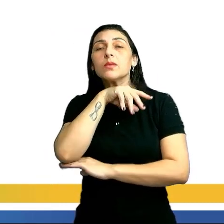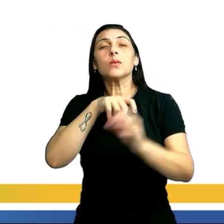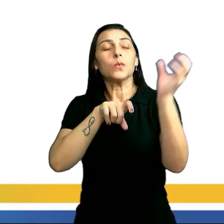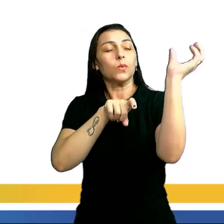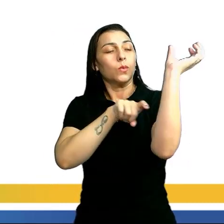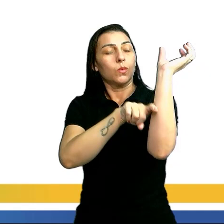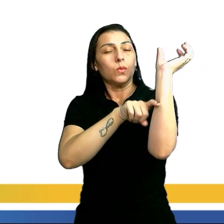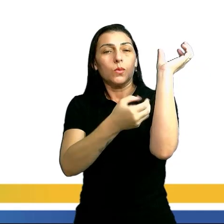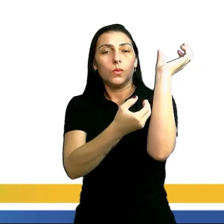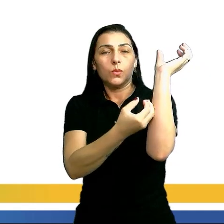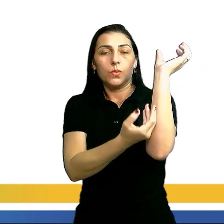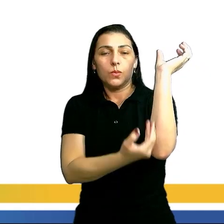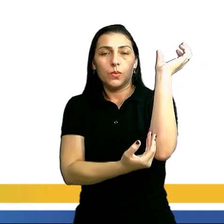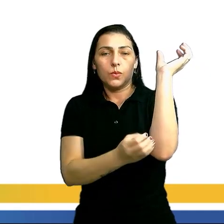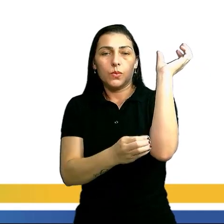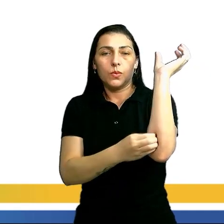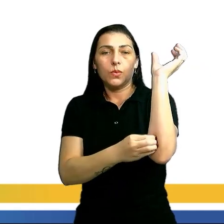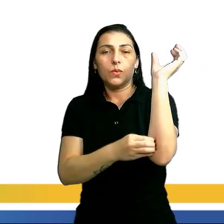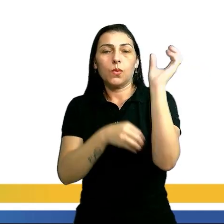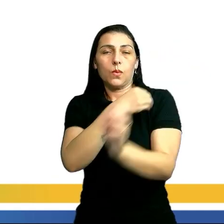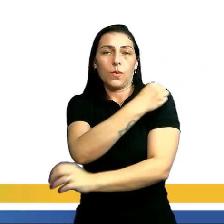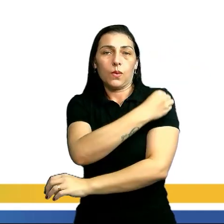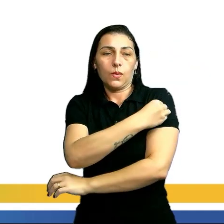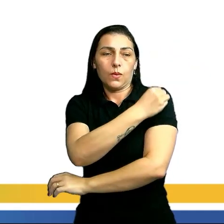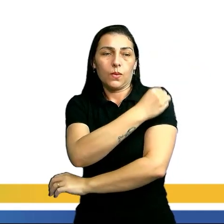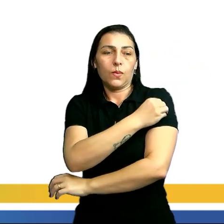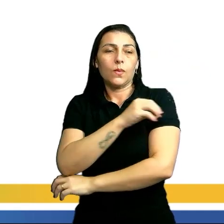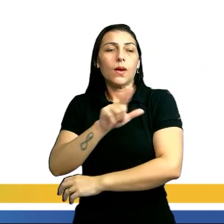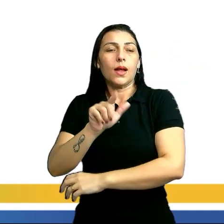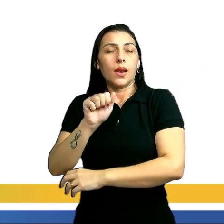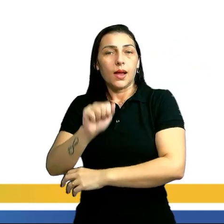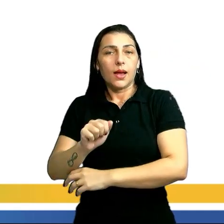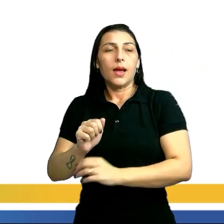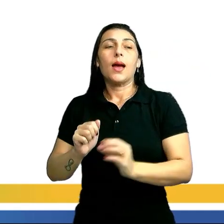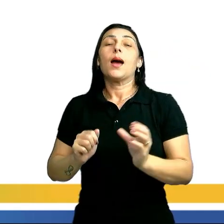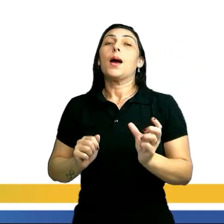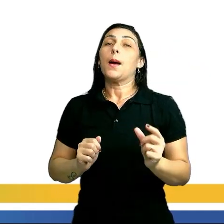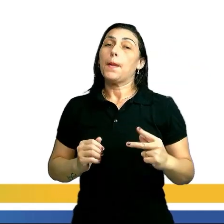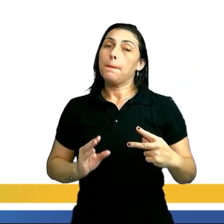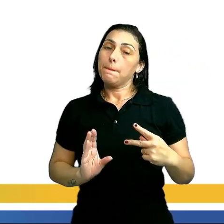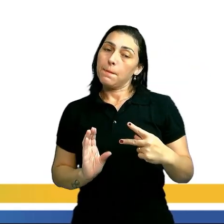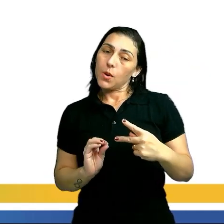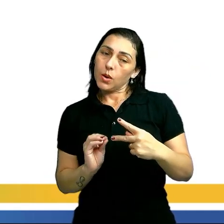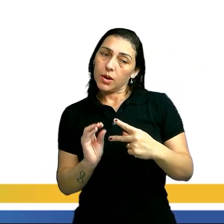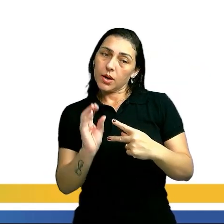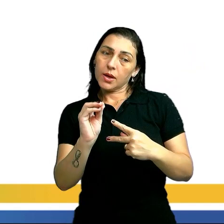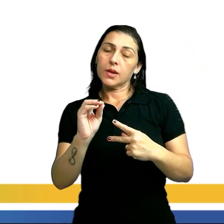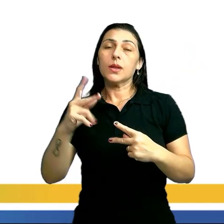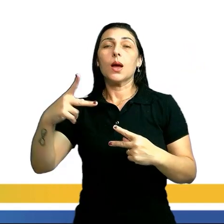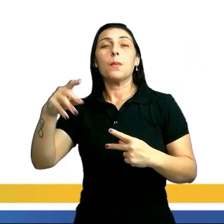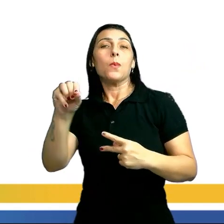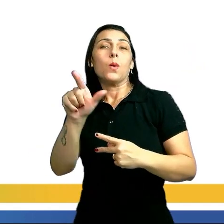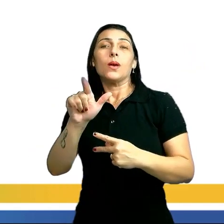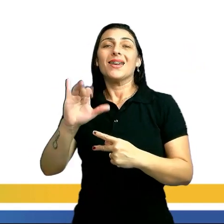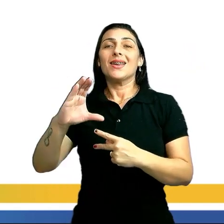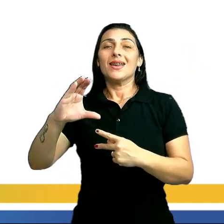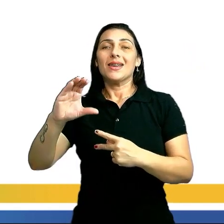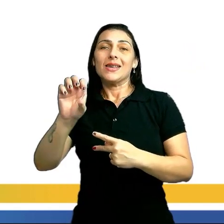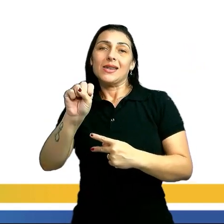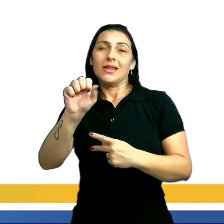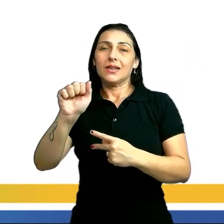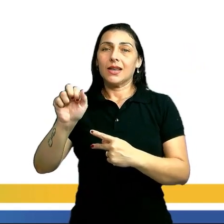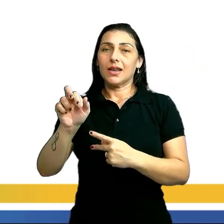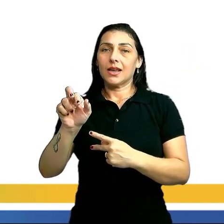por exemplo látex, algodão, a lã, proteínas, polissacarídeos, como por exemplo